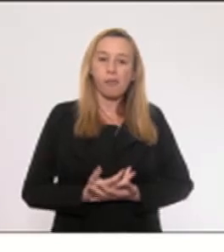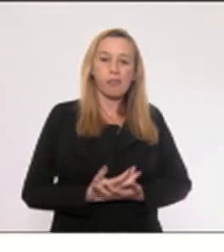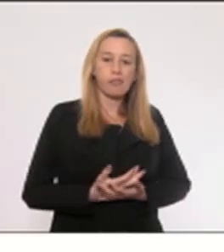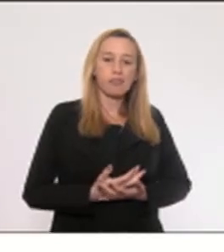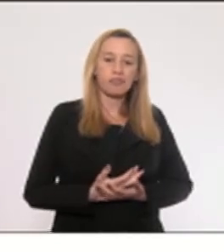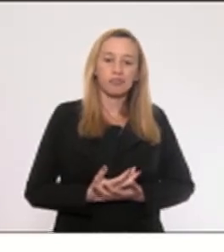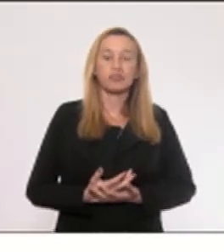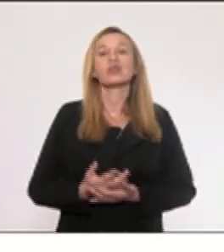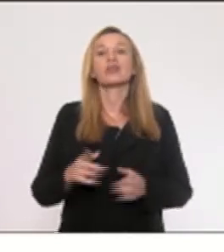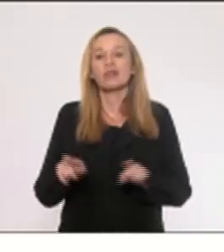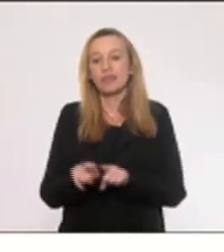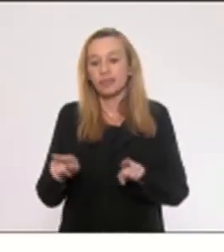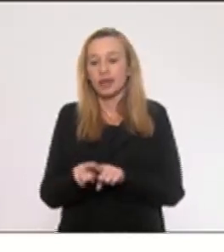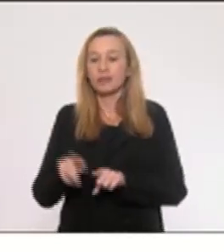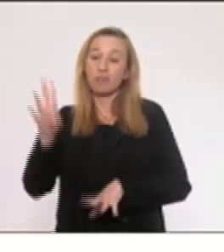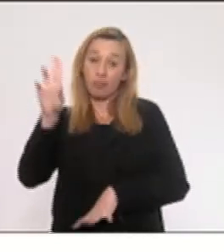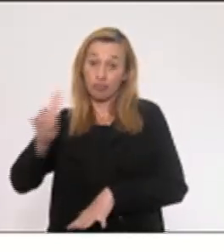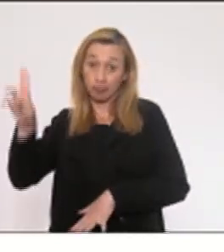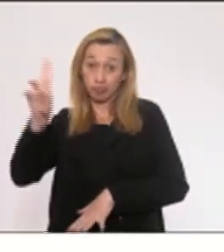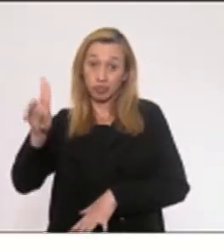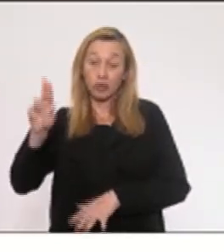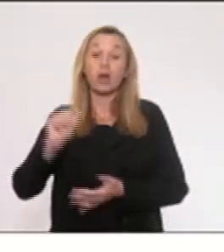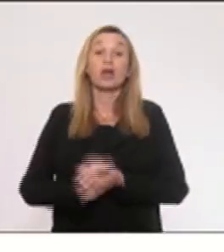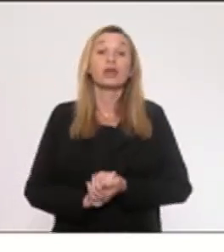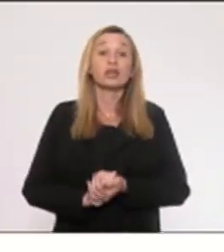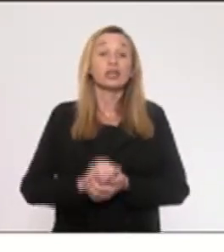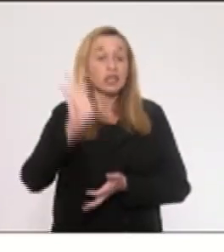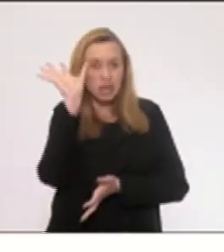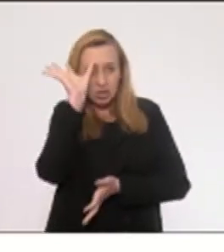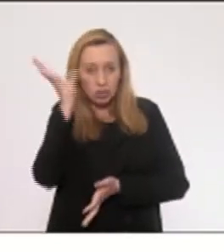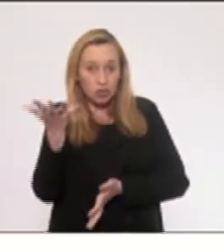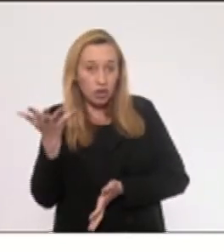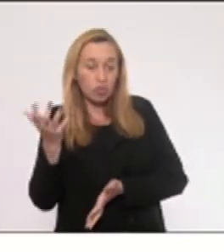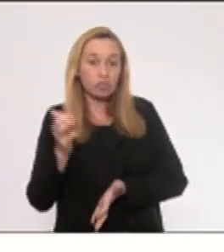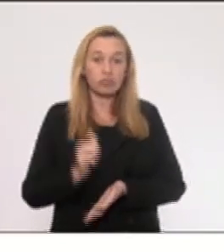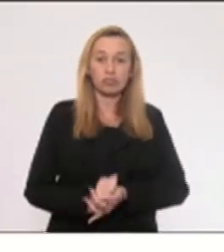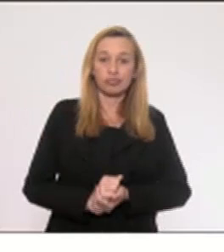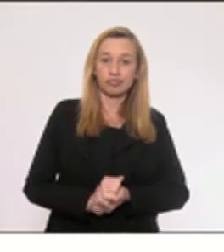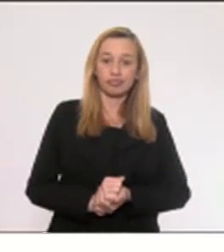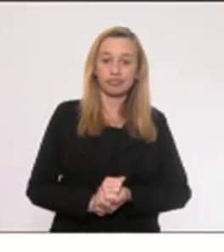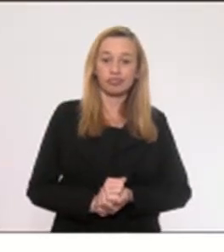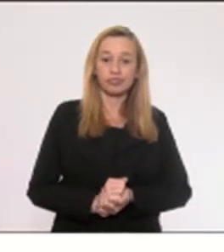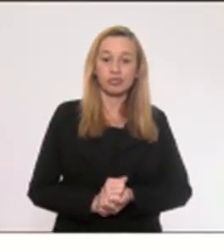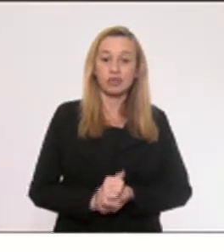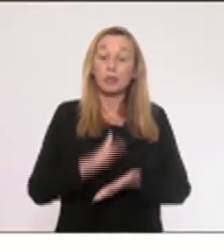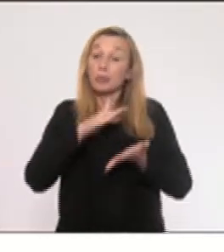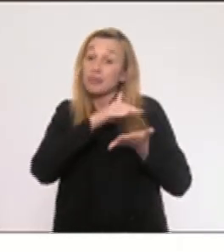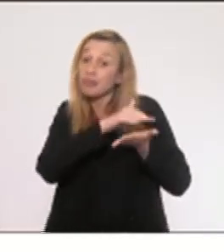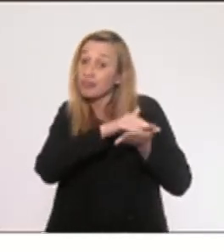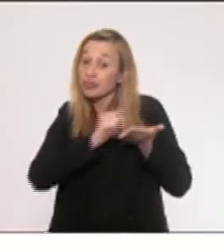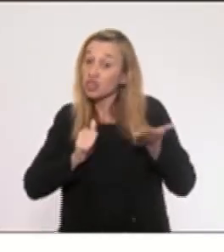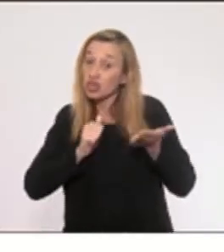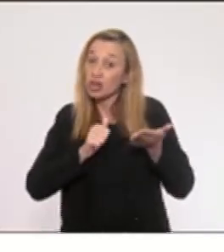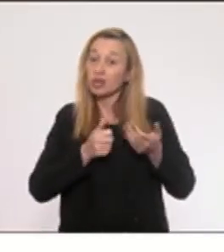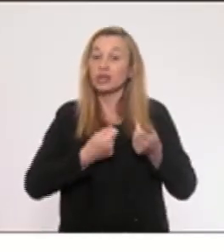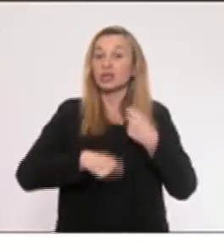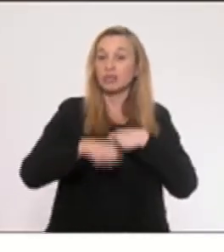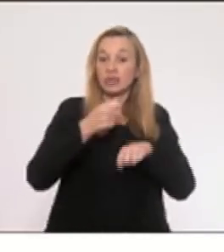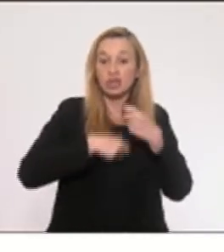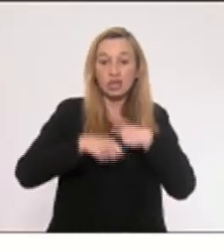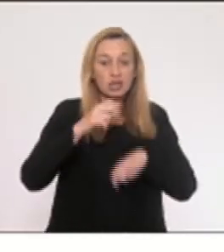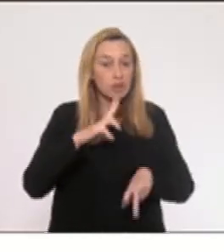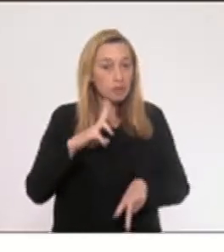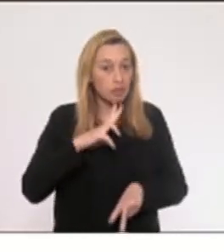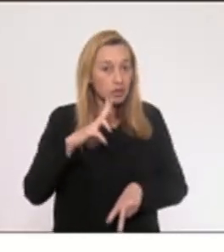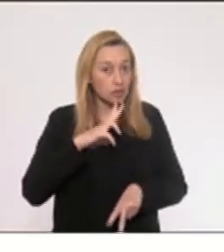da UFRJ, que resolveu do dia para a noite tirar da administração